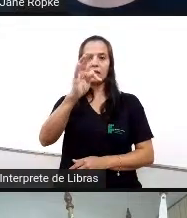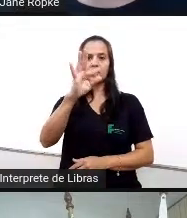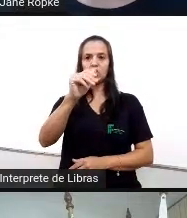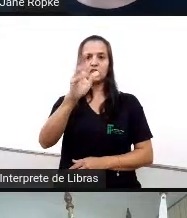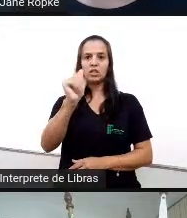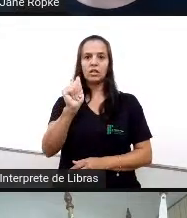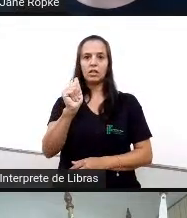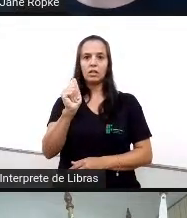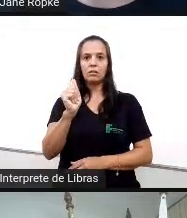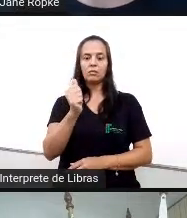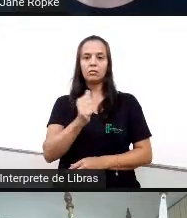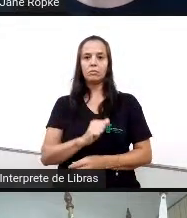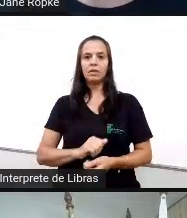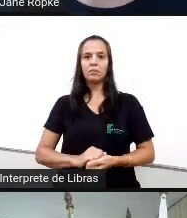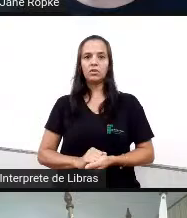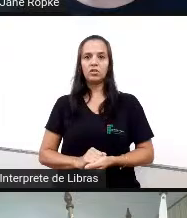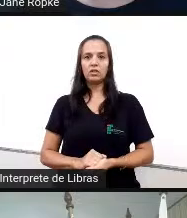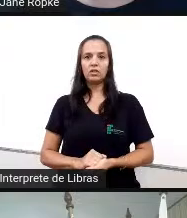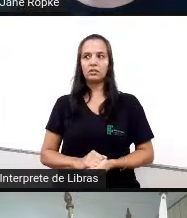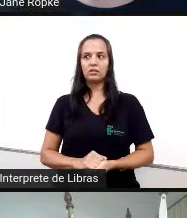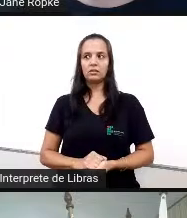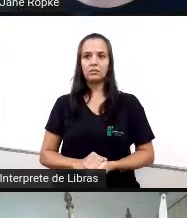Minas Gerais.